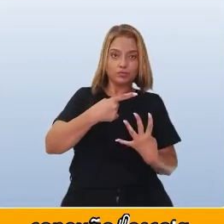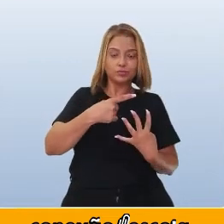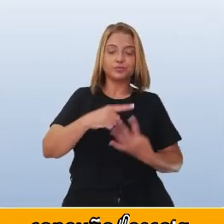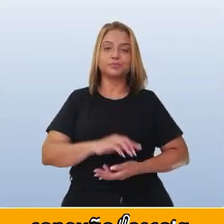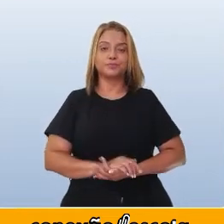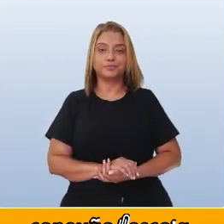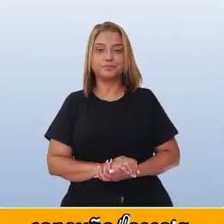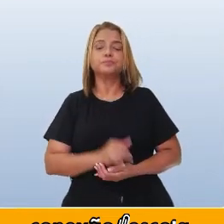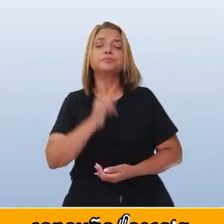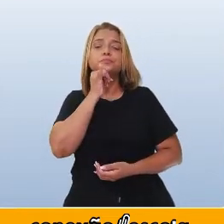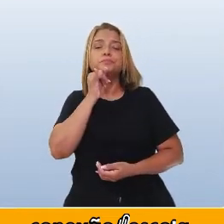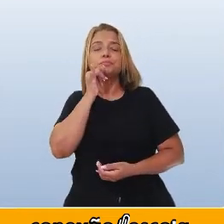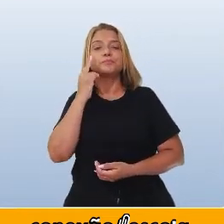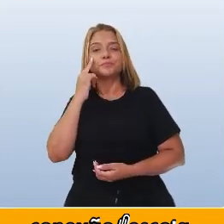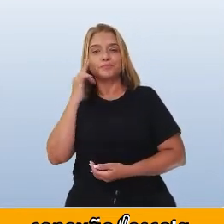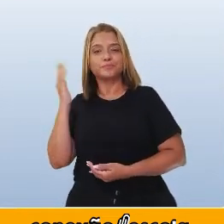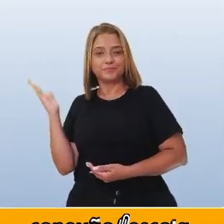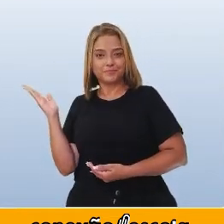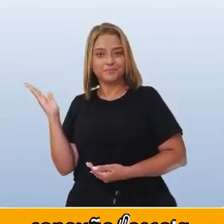Vejamos um exemplo.